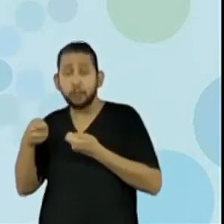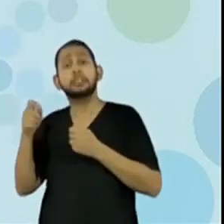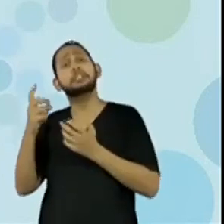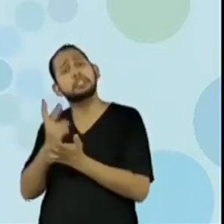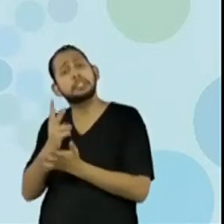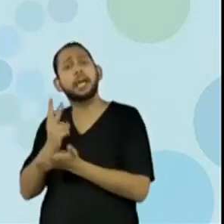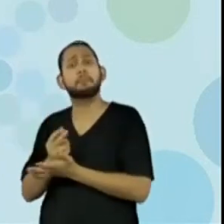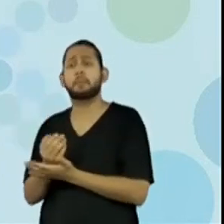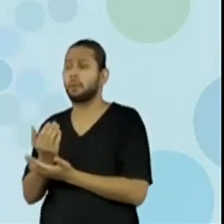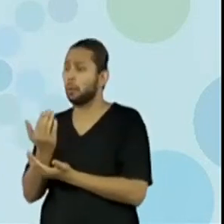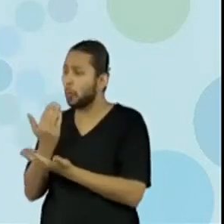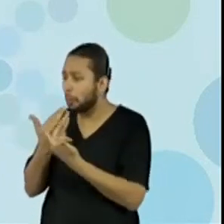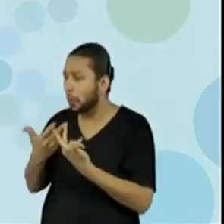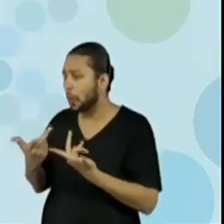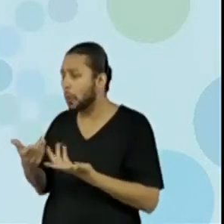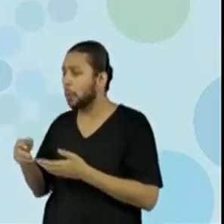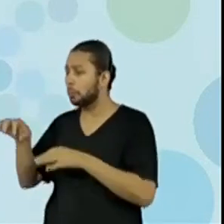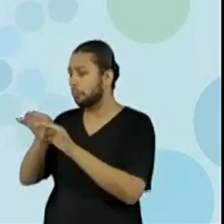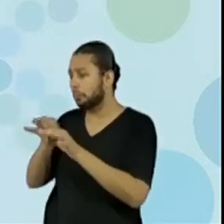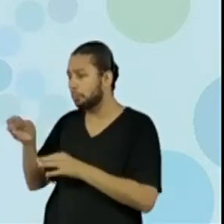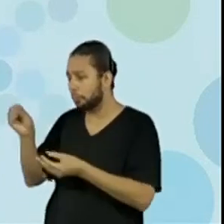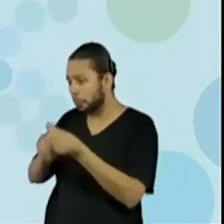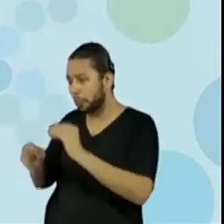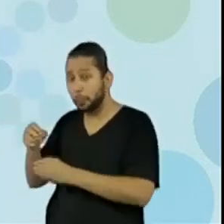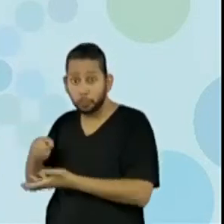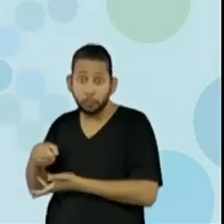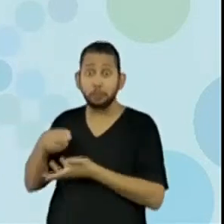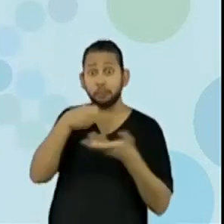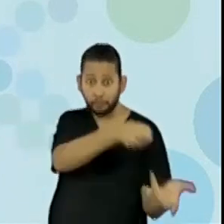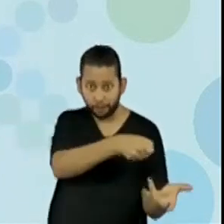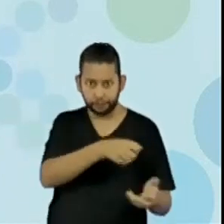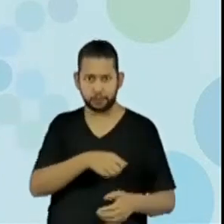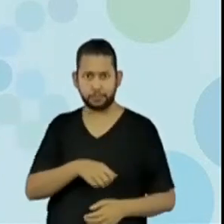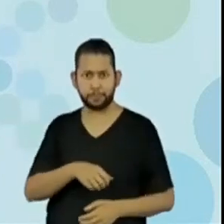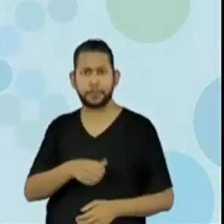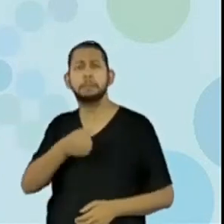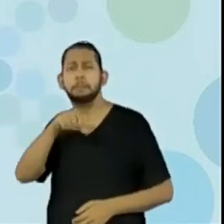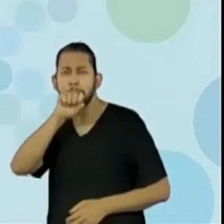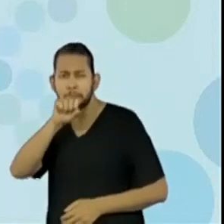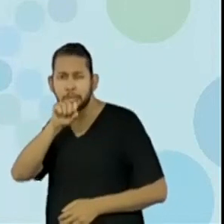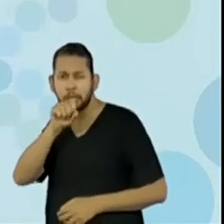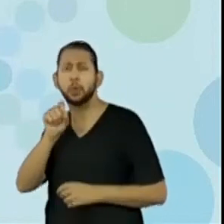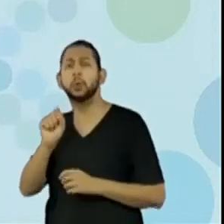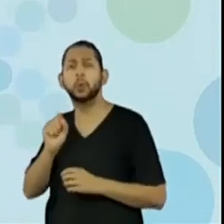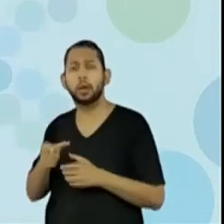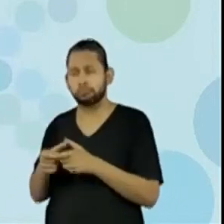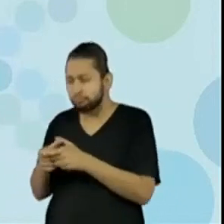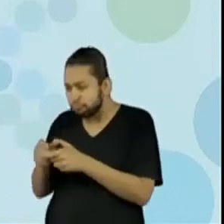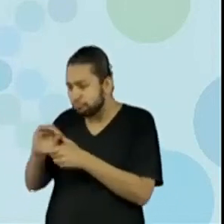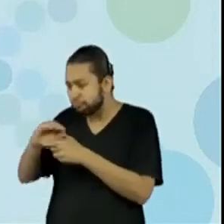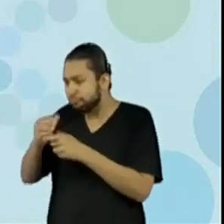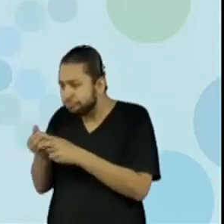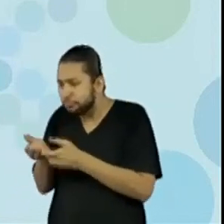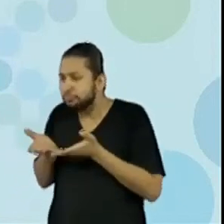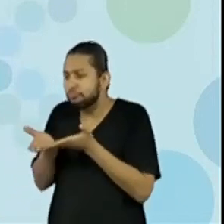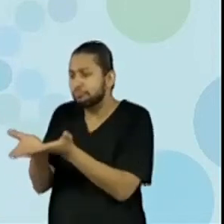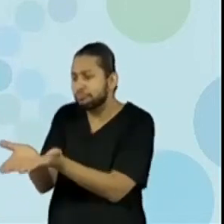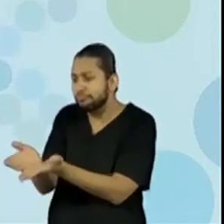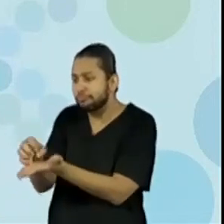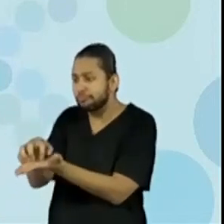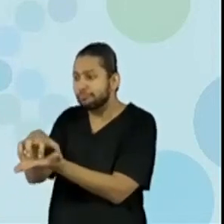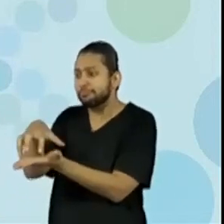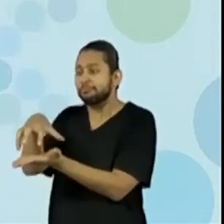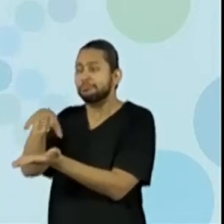Um dia, a mãe da menina preparou algumas broas das quais a avó gostava muito. Mas, quando acabou de assar os quitutes, estava